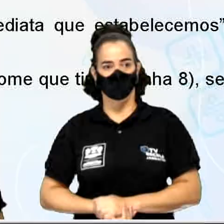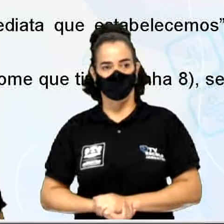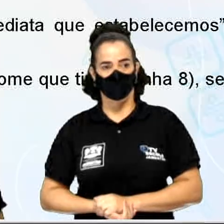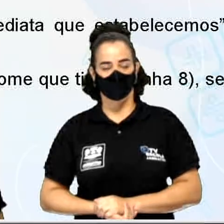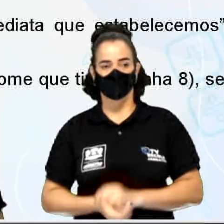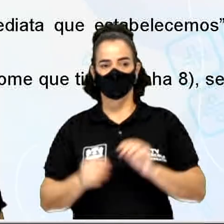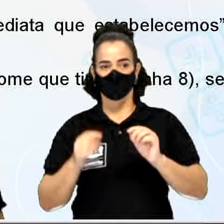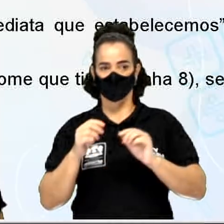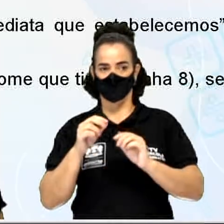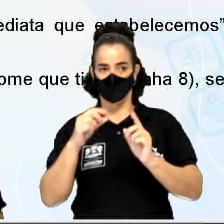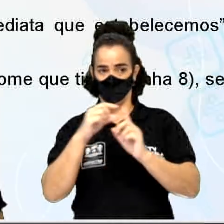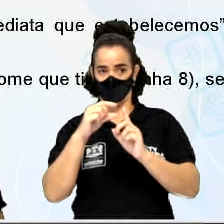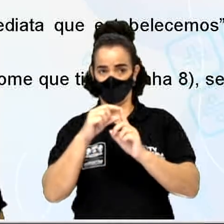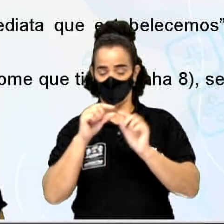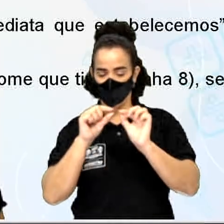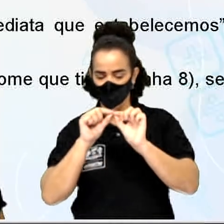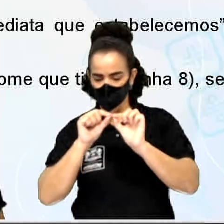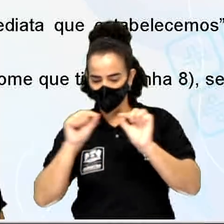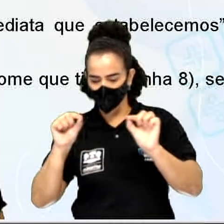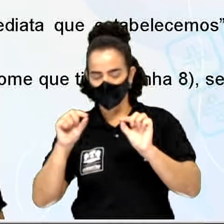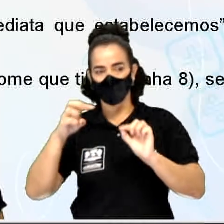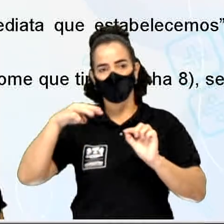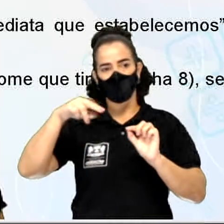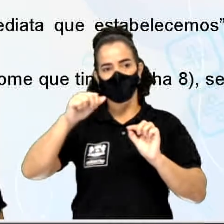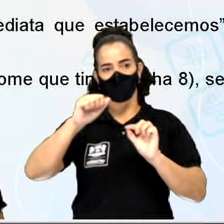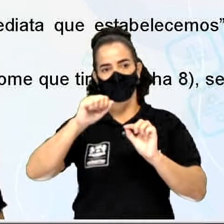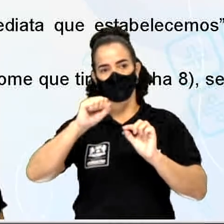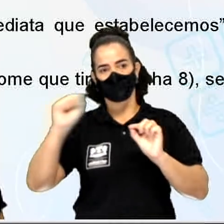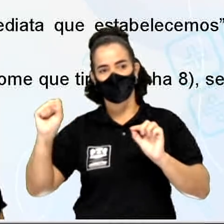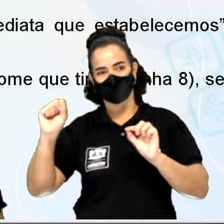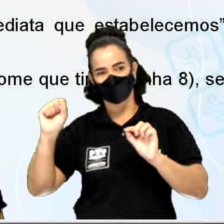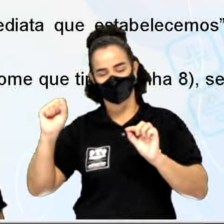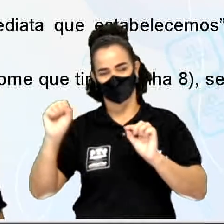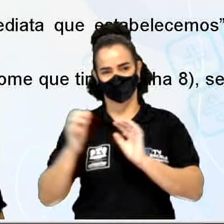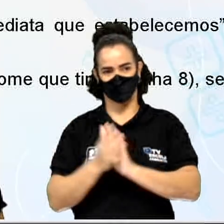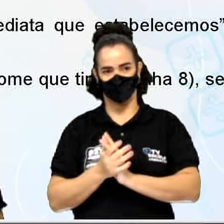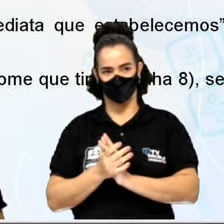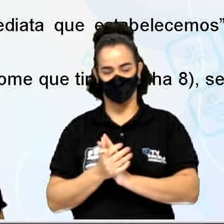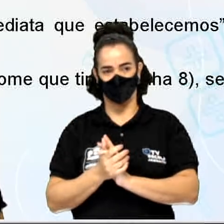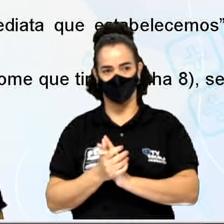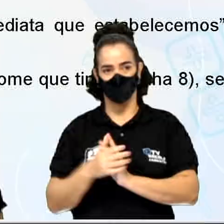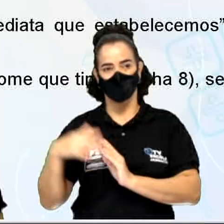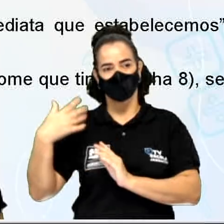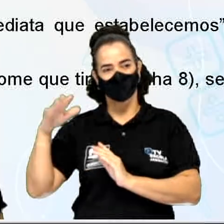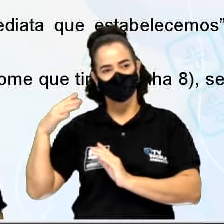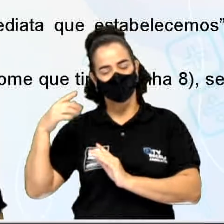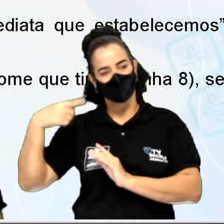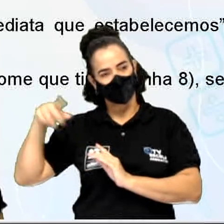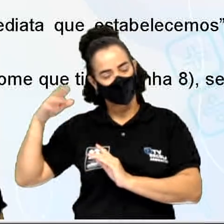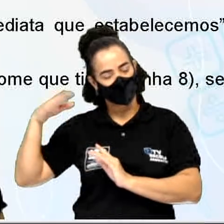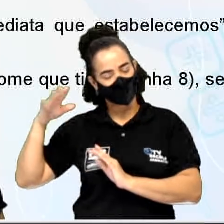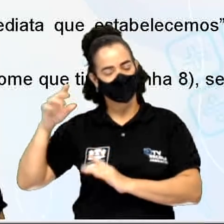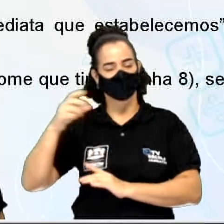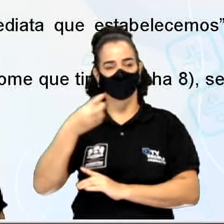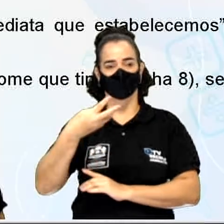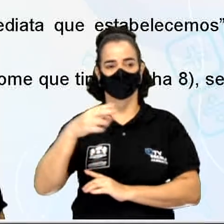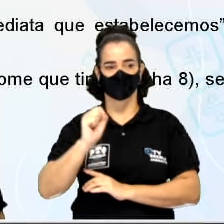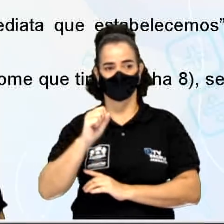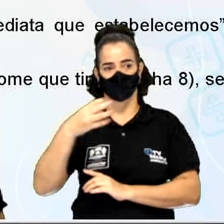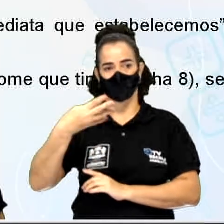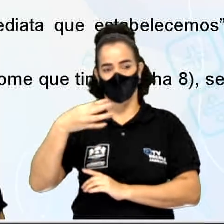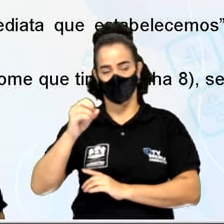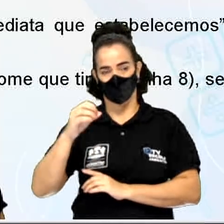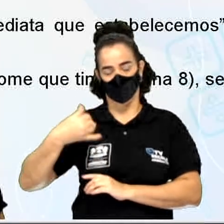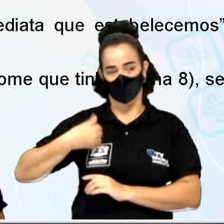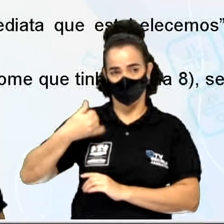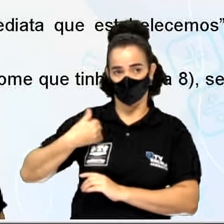grifados em mas era bonita lá nos seus 38, 40 anos. Indicam o